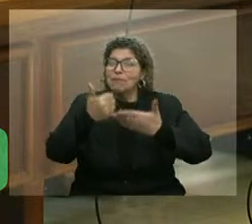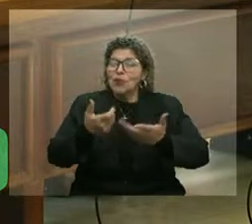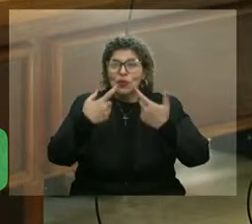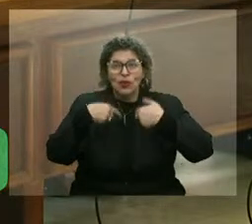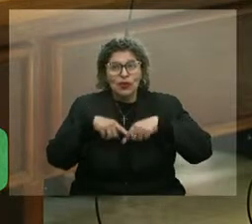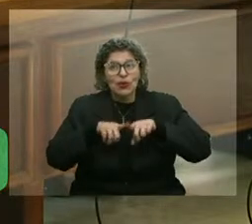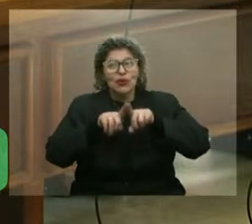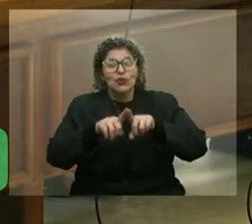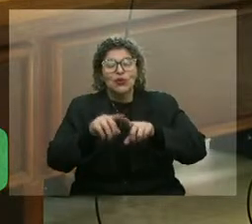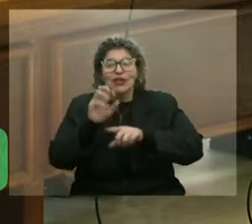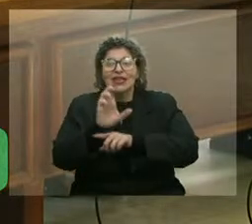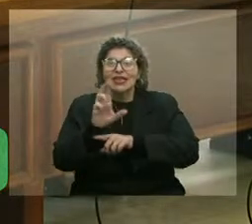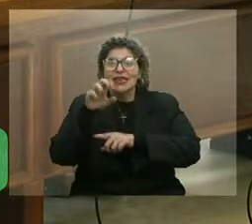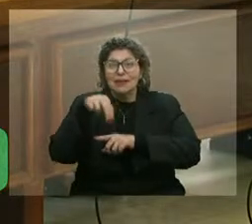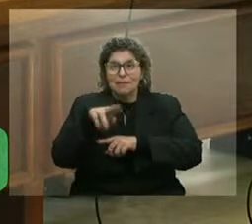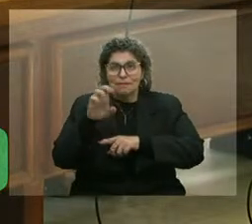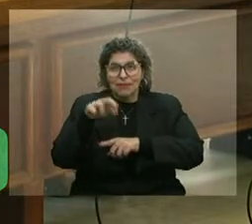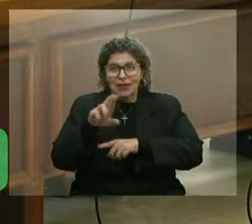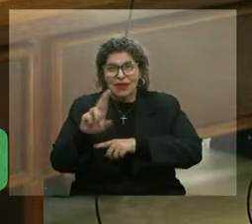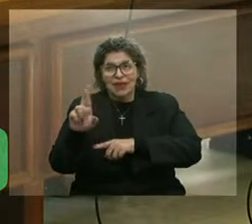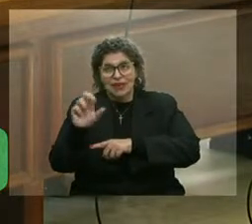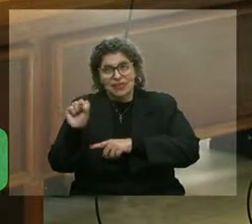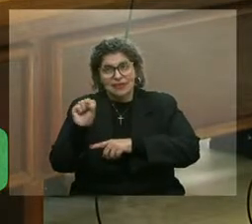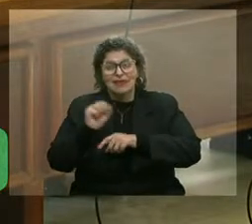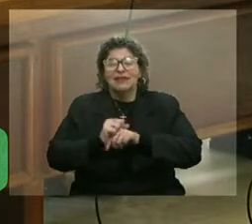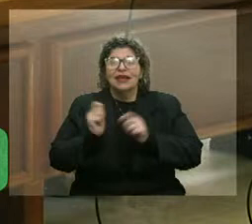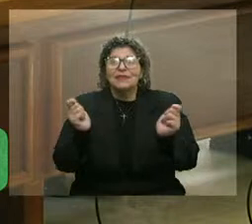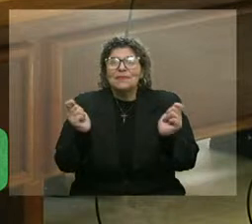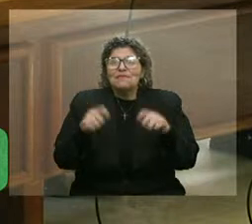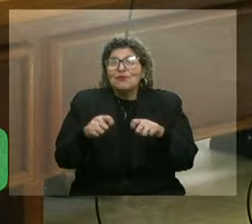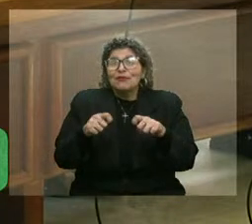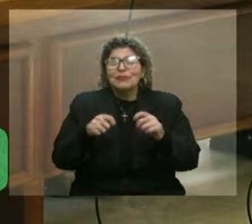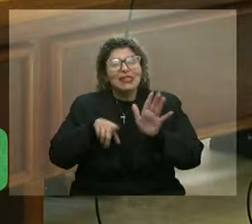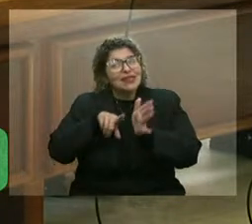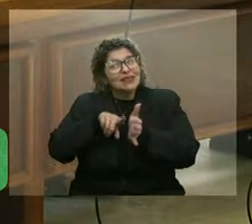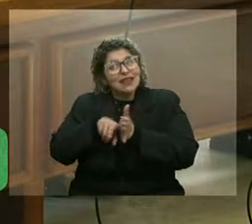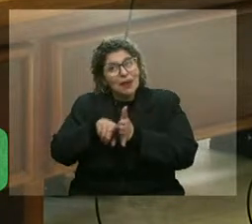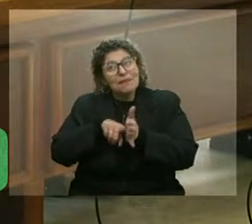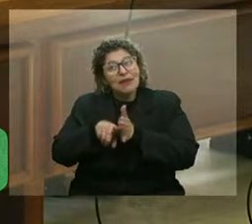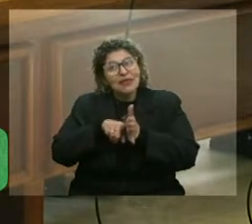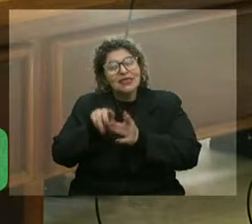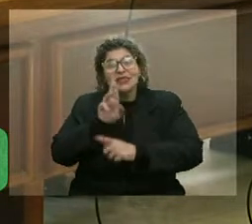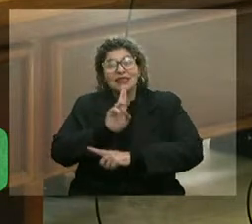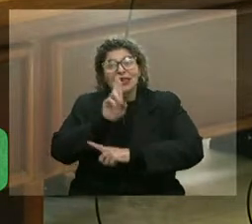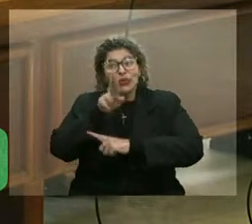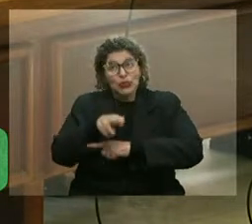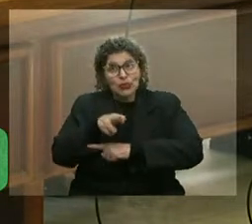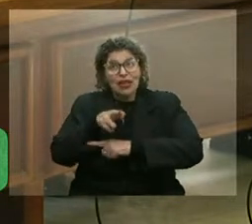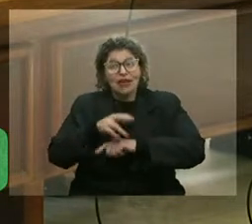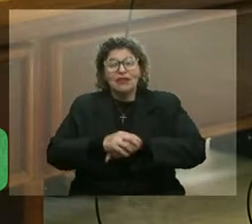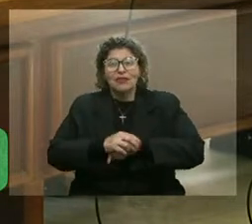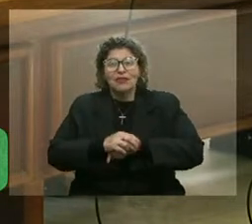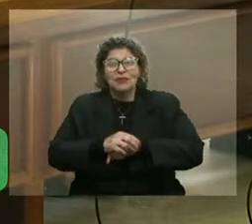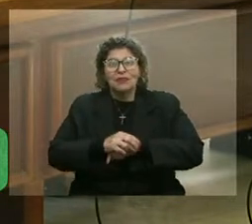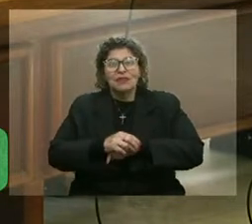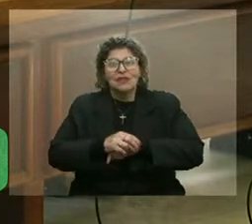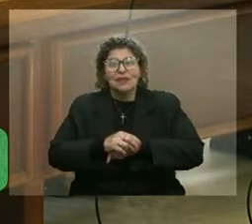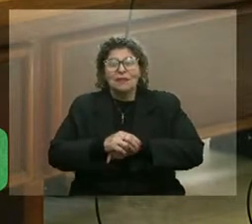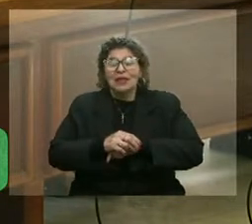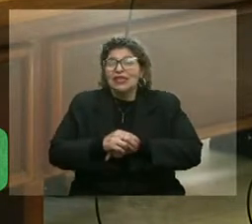do CREMERS, a possibilidade de termos esta pesquisa e esse resultado para nós